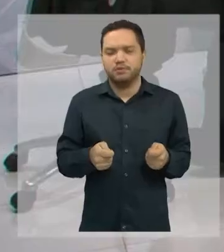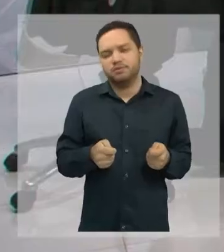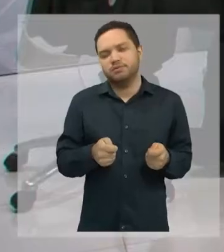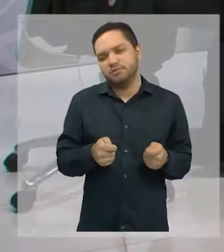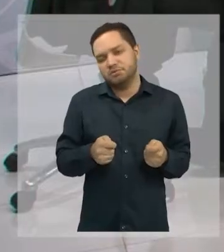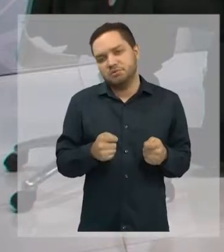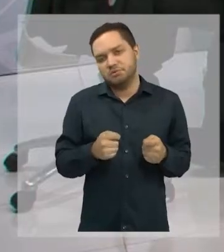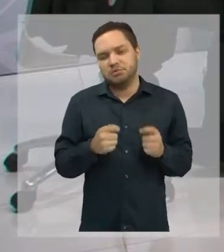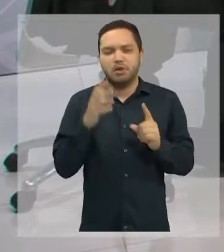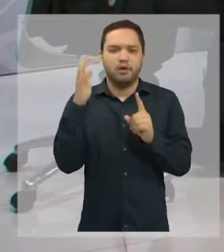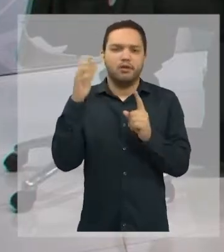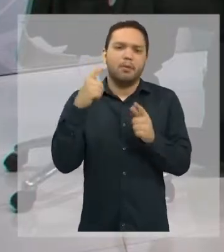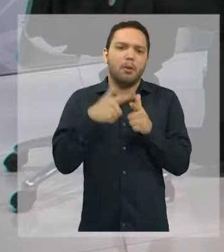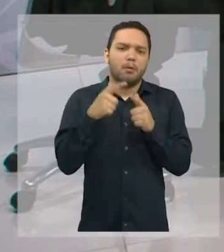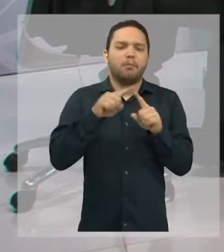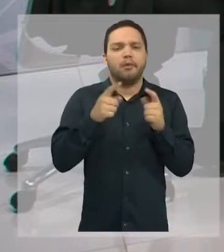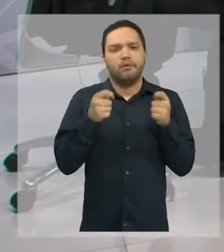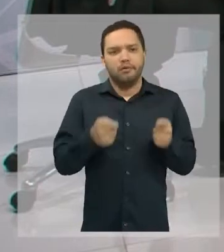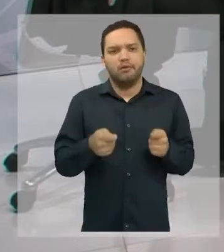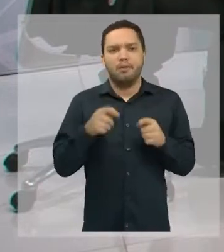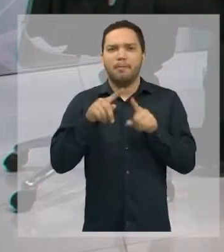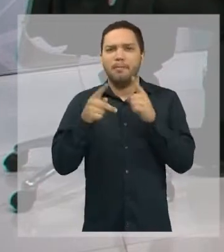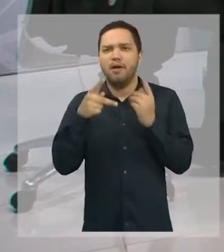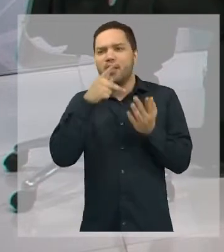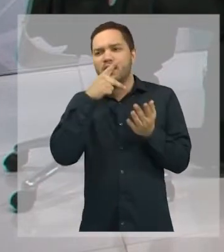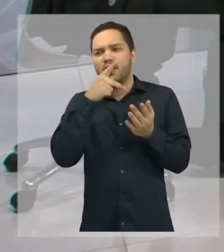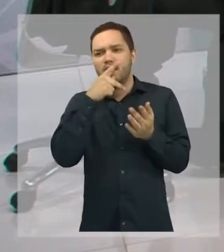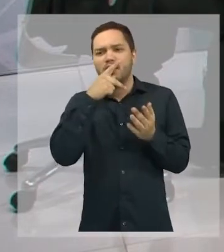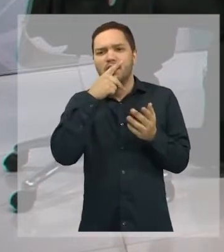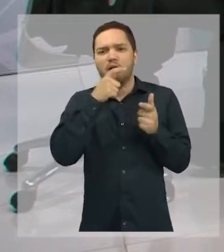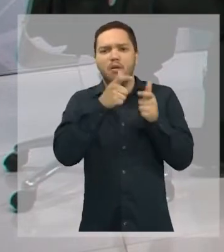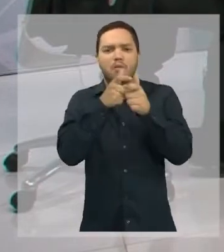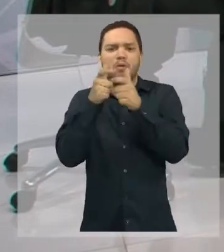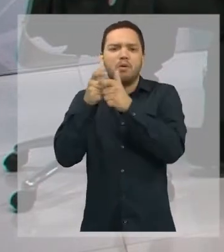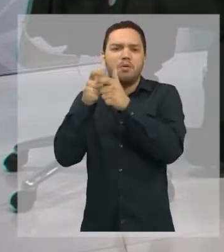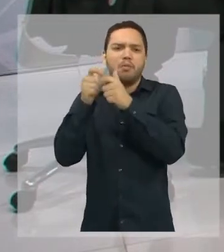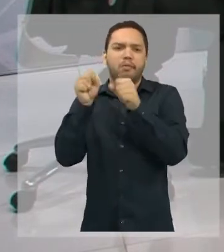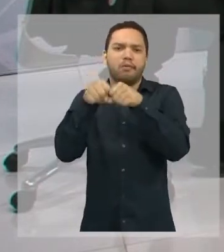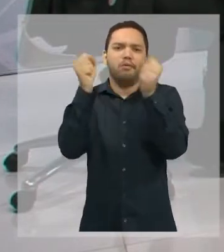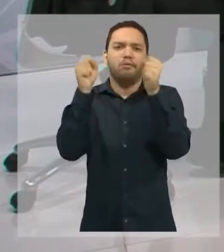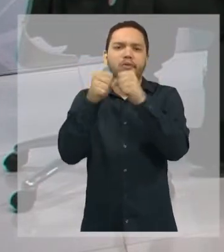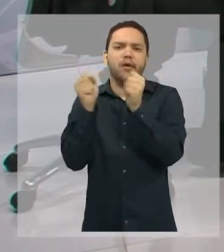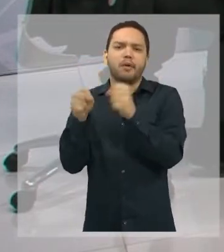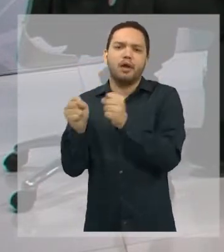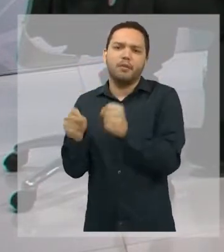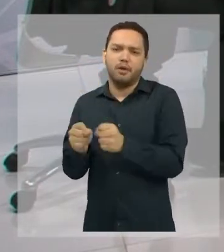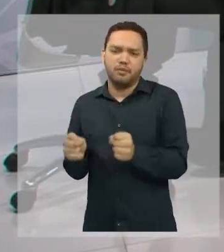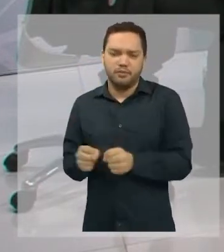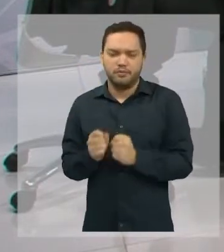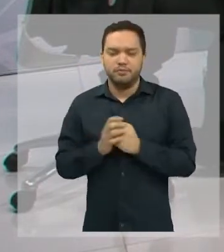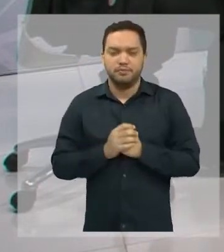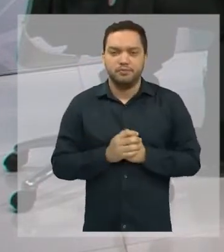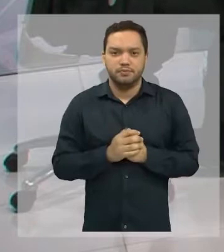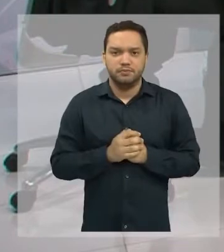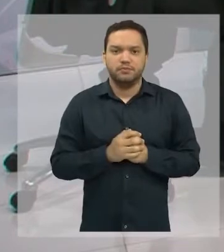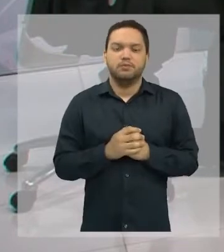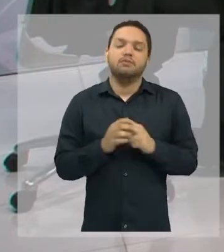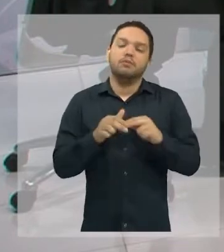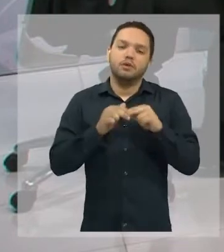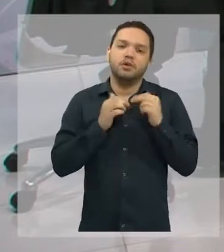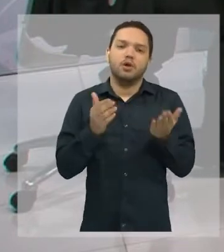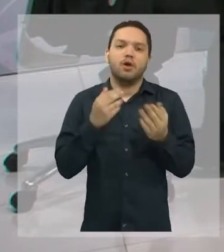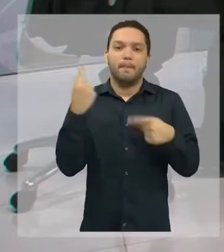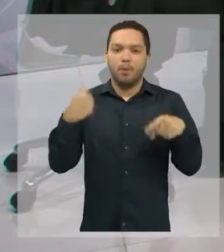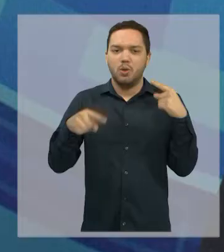dos contratempos. Mas os outros partidos que não são religiões civis desmoronam com essas coisas. Então surgiu espaço para uma